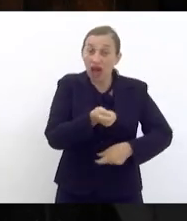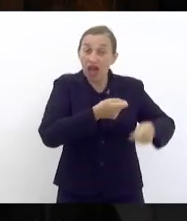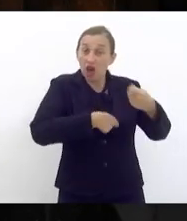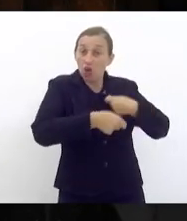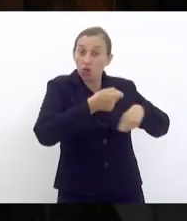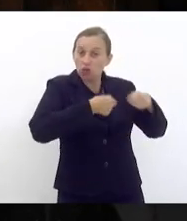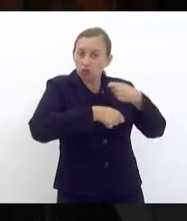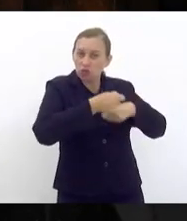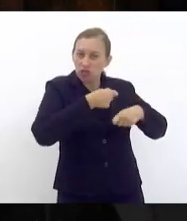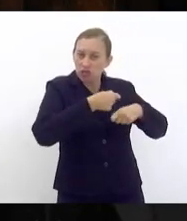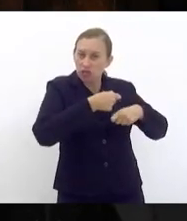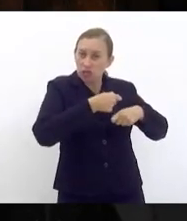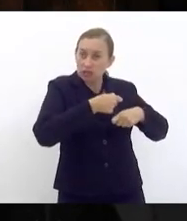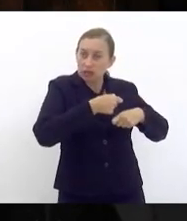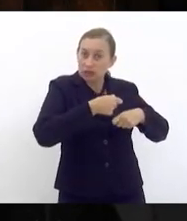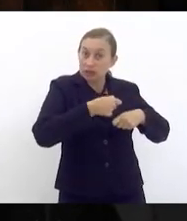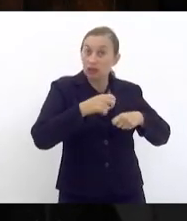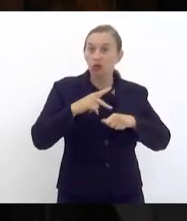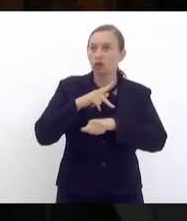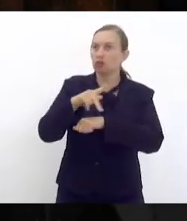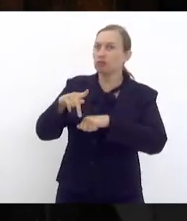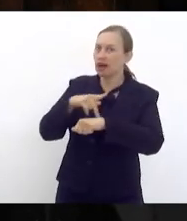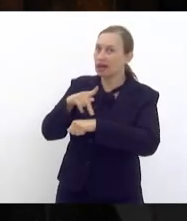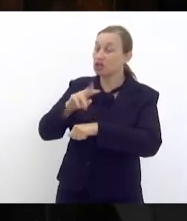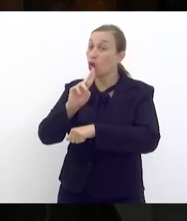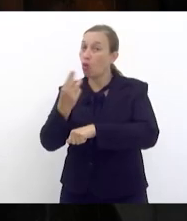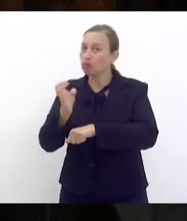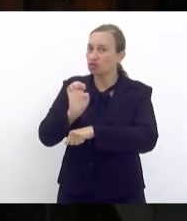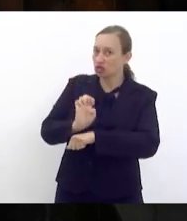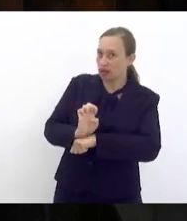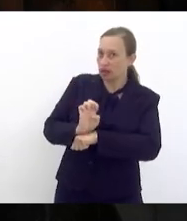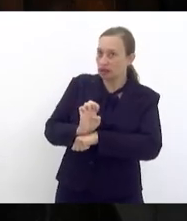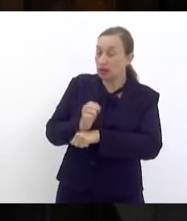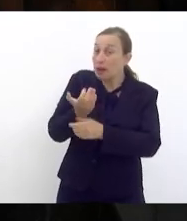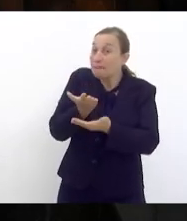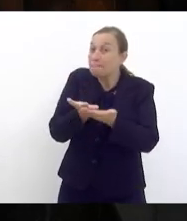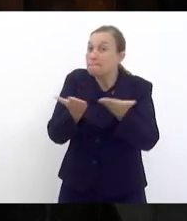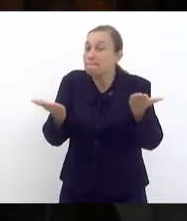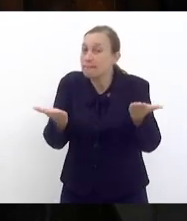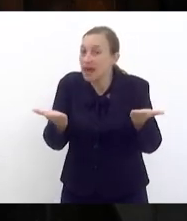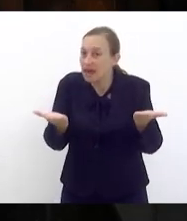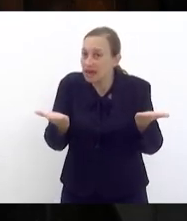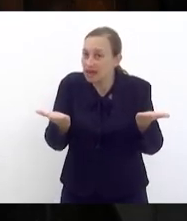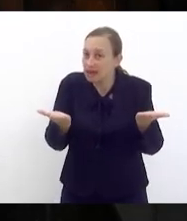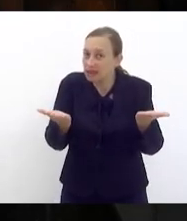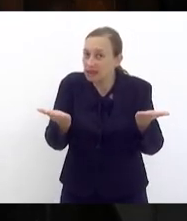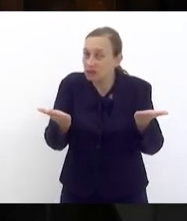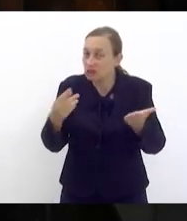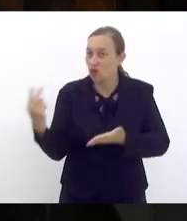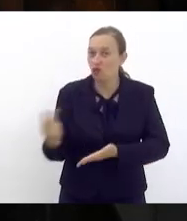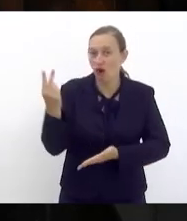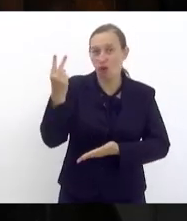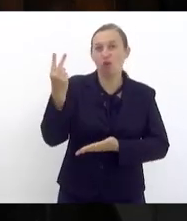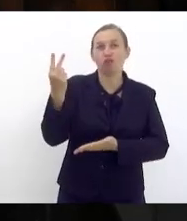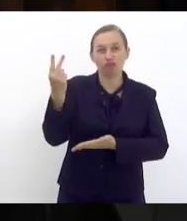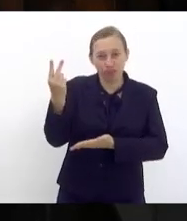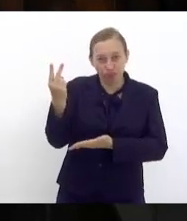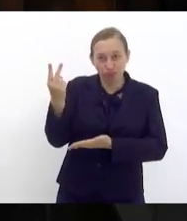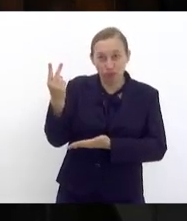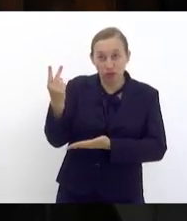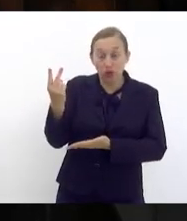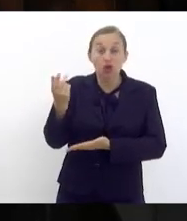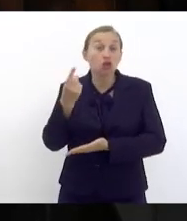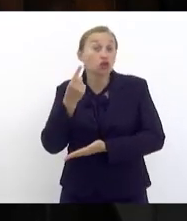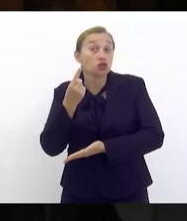econômico, o país ou o Estado perde a sua soberania. E o que nós